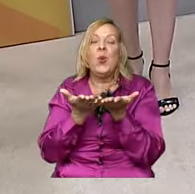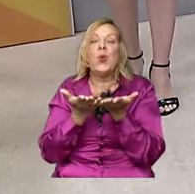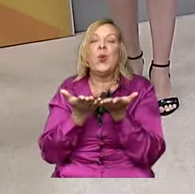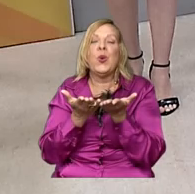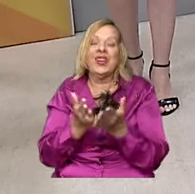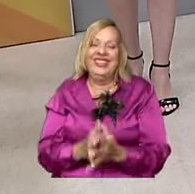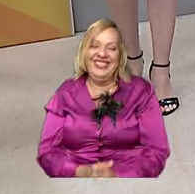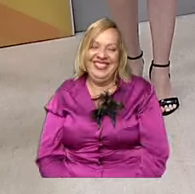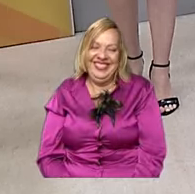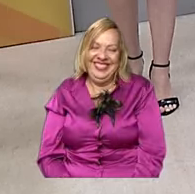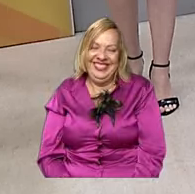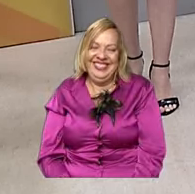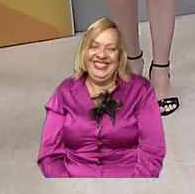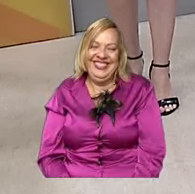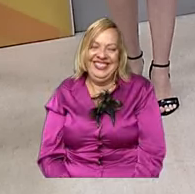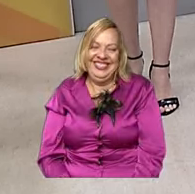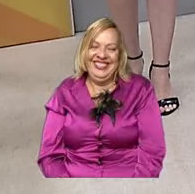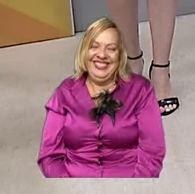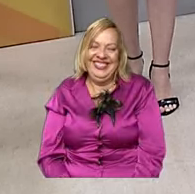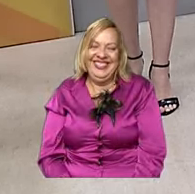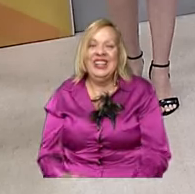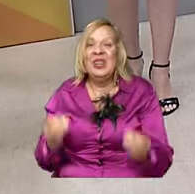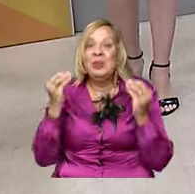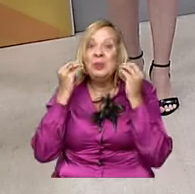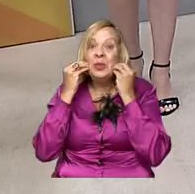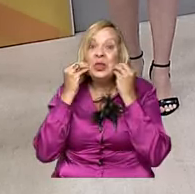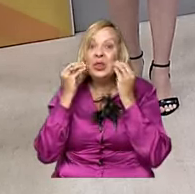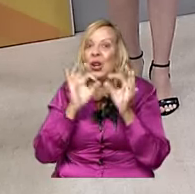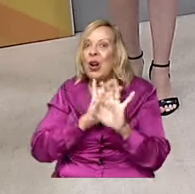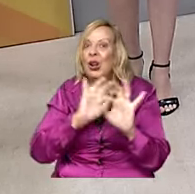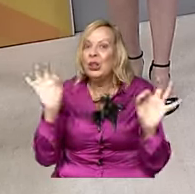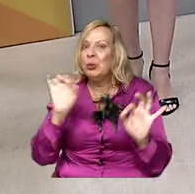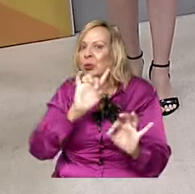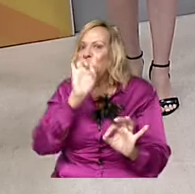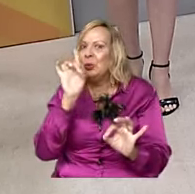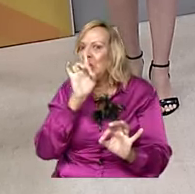Beijos, feliz Dia das Mães. Beijos, ótimo domingo, ótima semana.